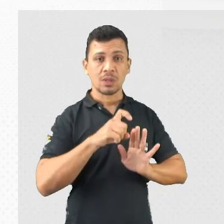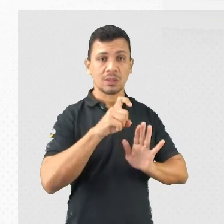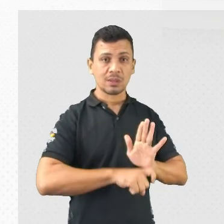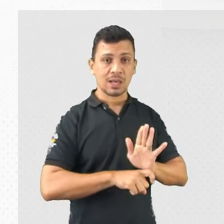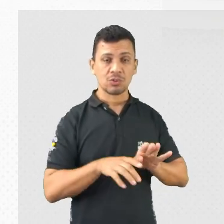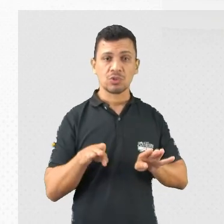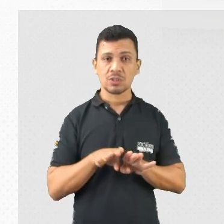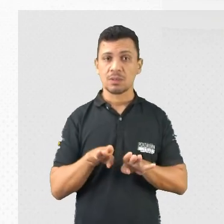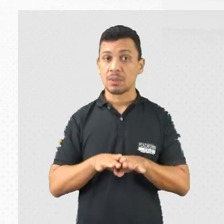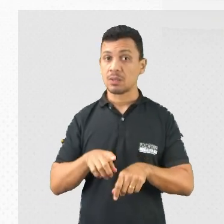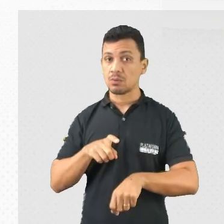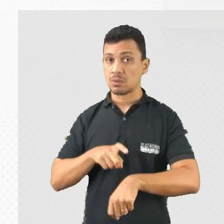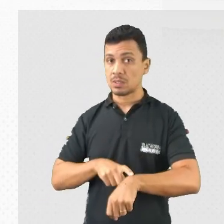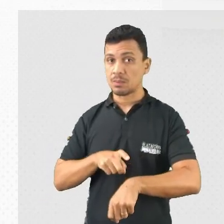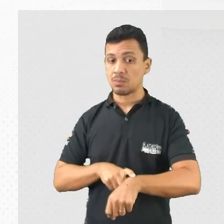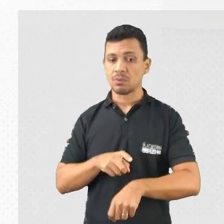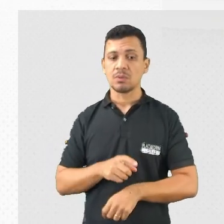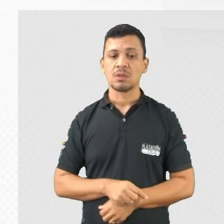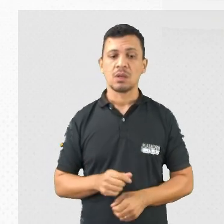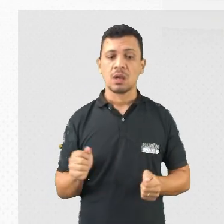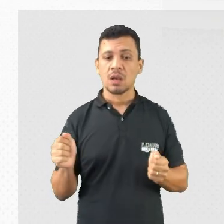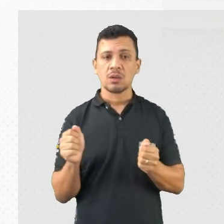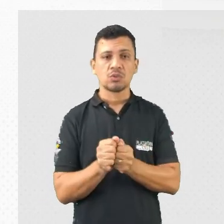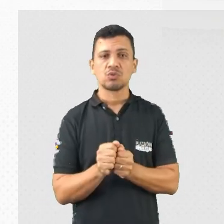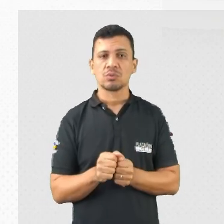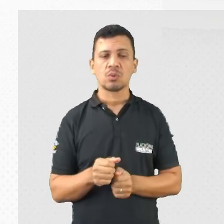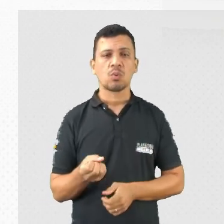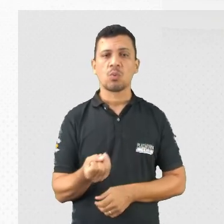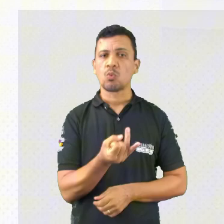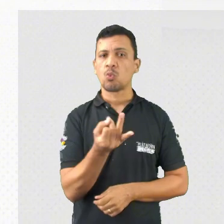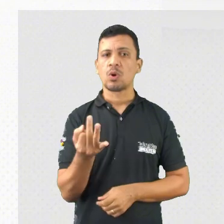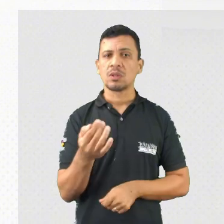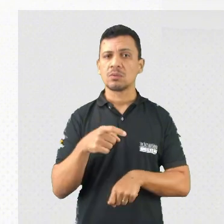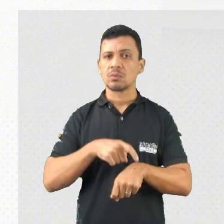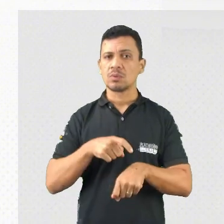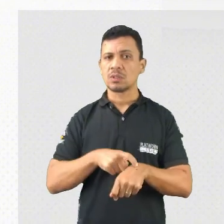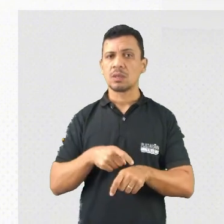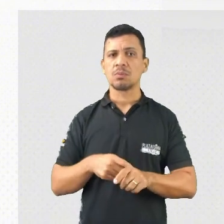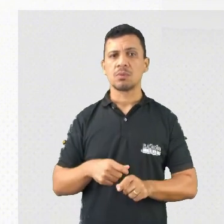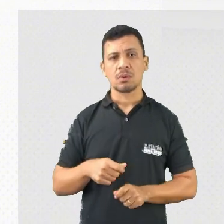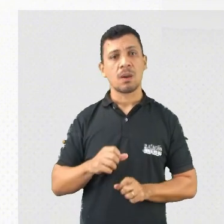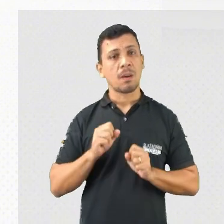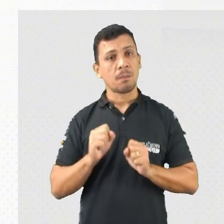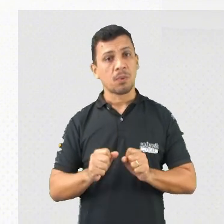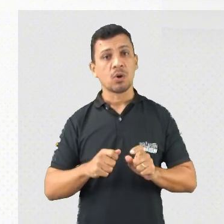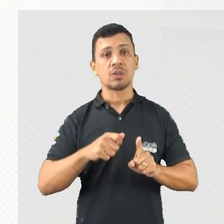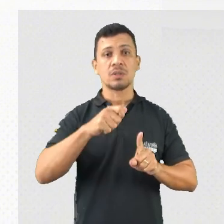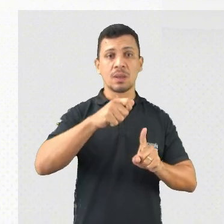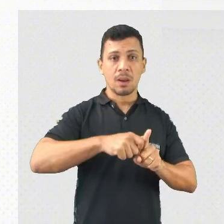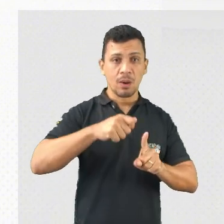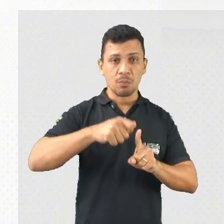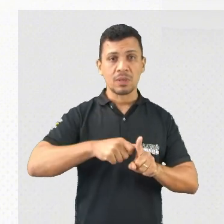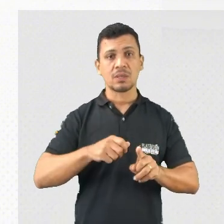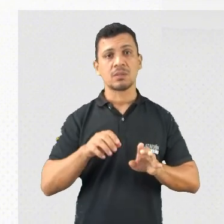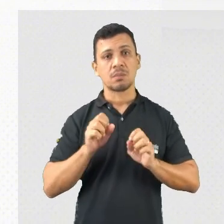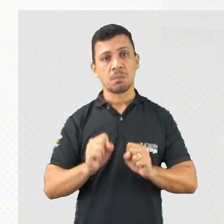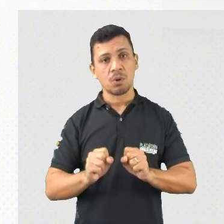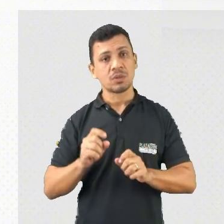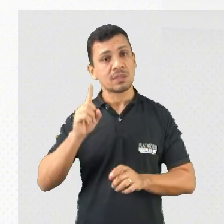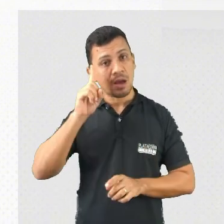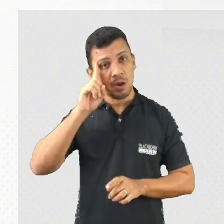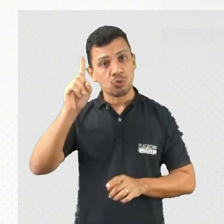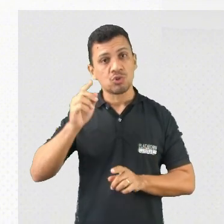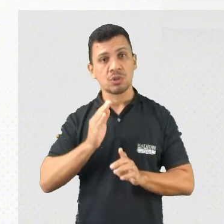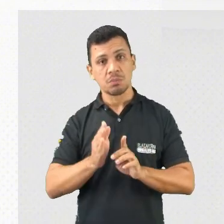essa taxa de juros, ele vem sempre acompanhado do período de aplicação, que pode ser ao mês, que pode ser ao dia, que